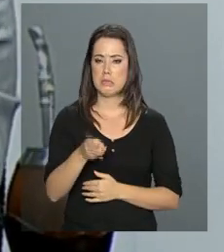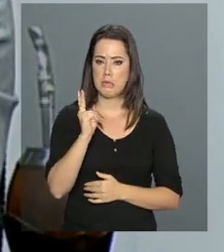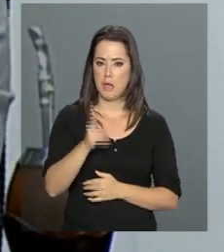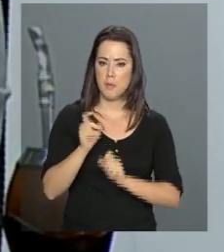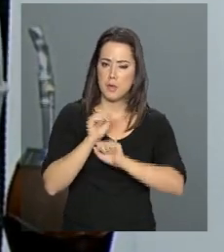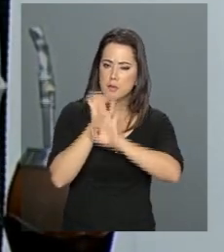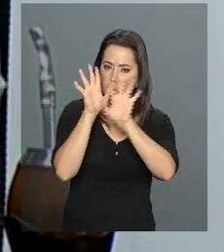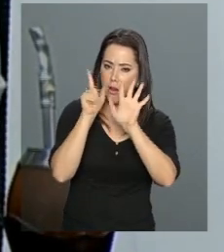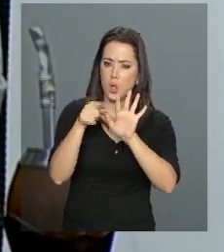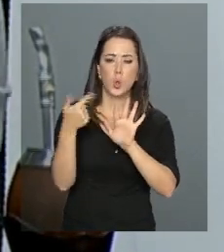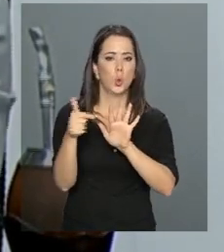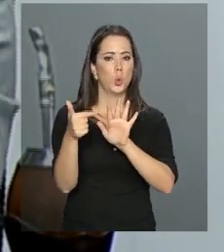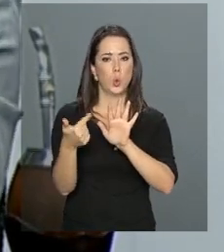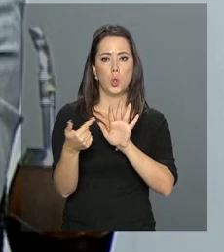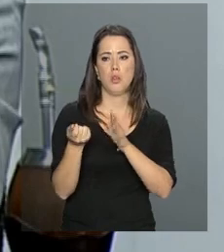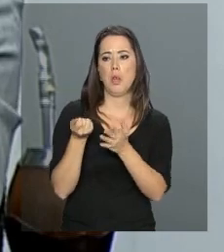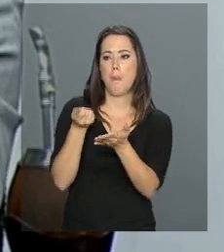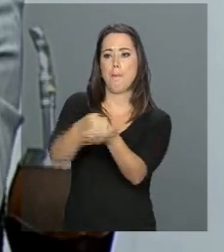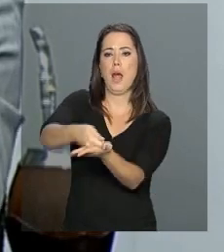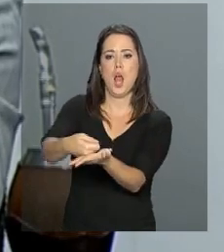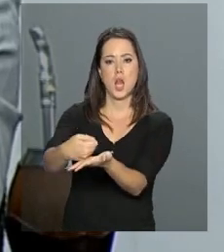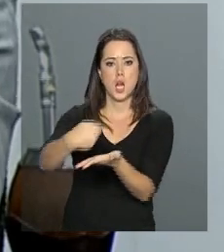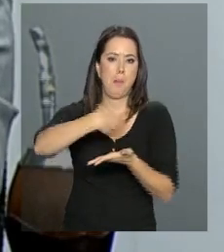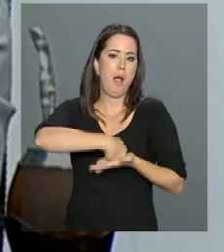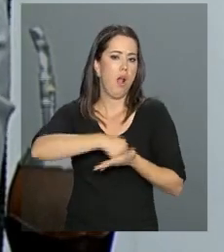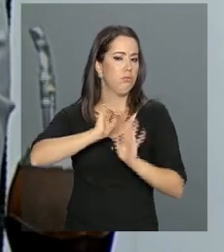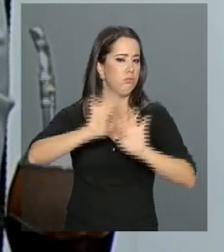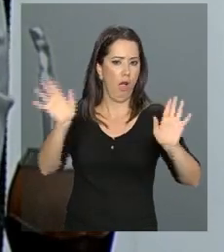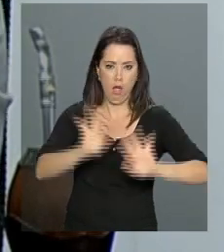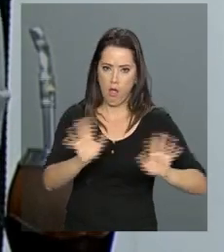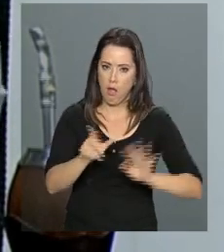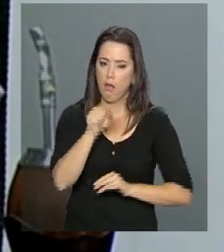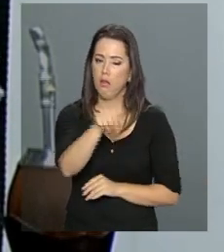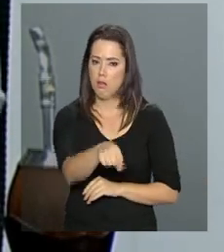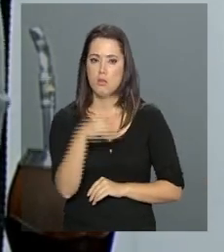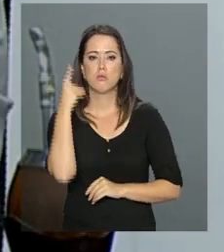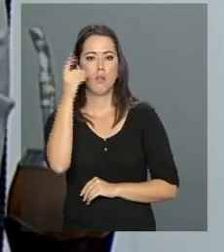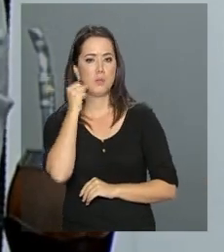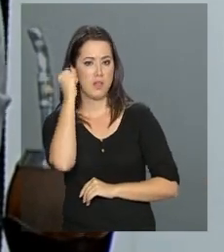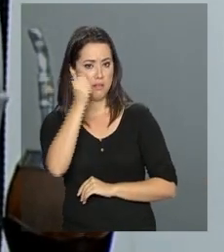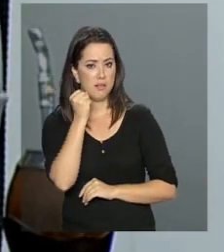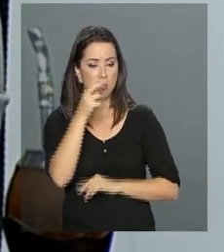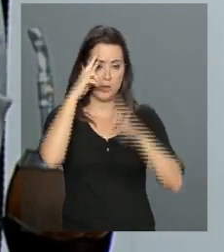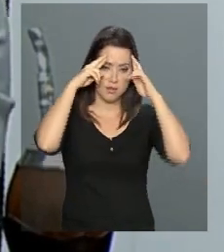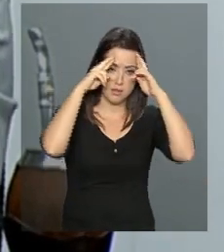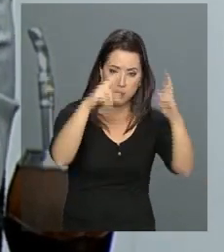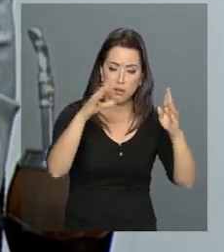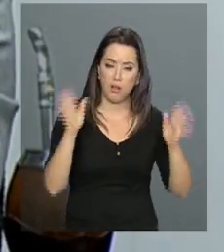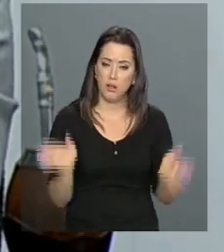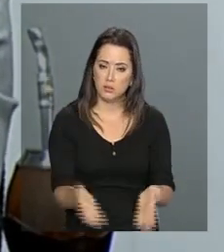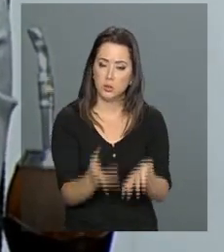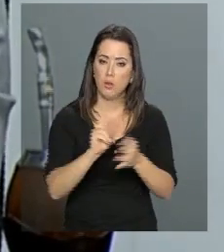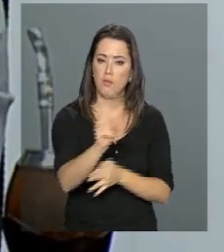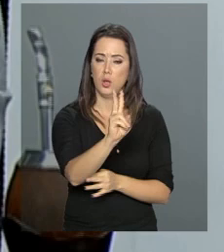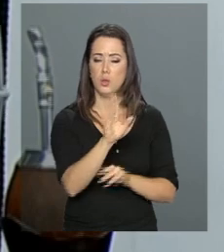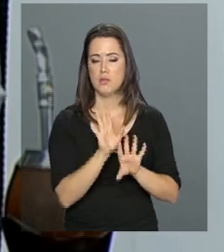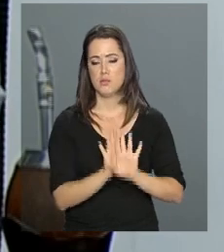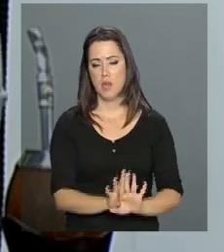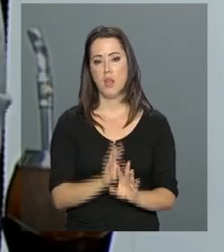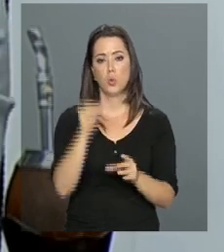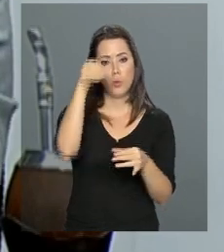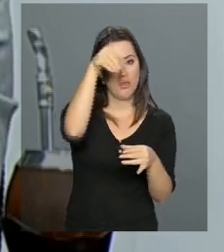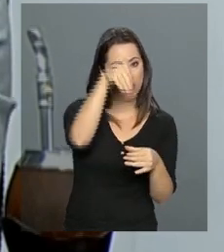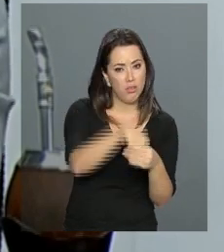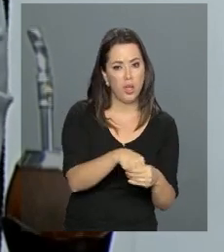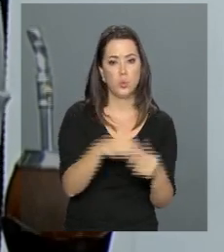que não tem toma lá dá cá que nós vamos fazer os parlamentares se sentirem valorizados e respeitados dentro de instrumentos que